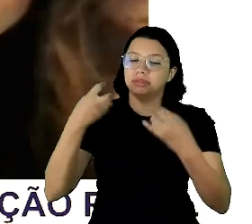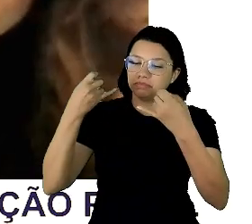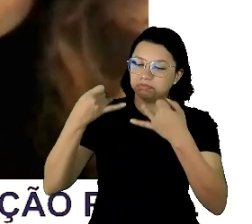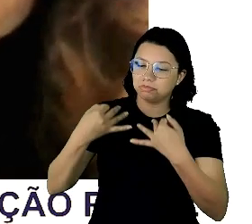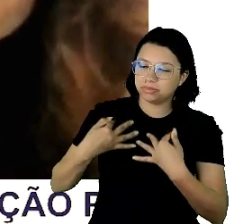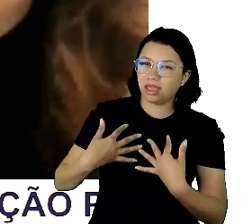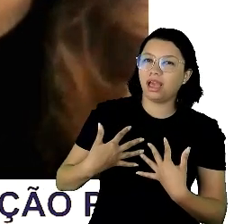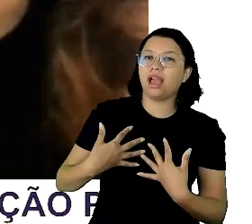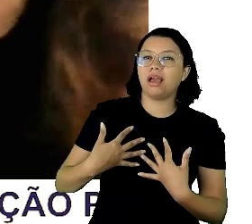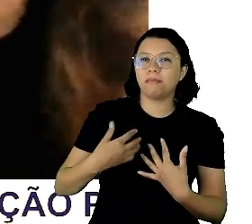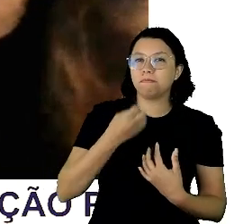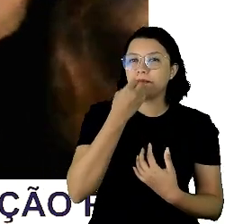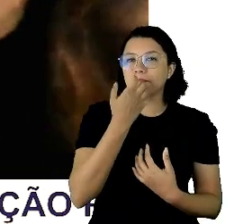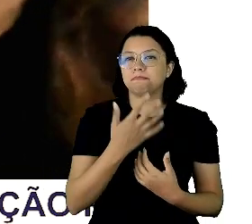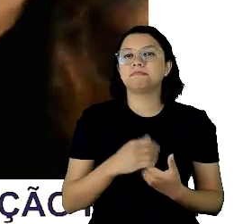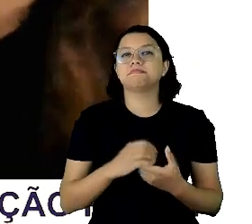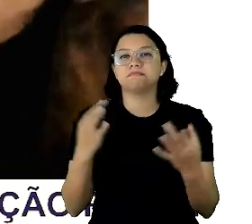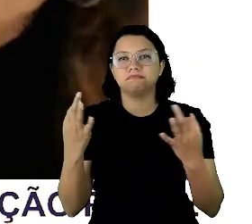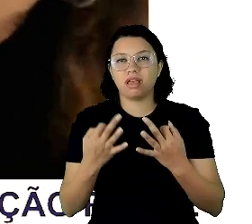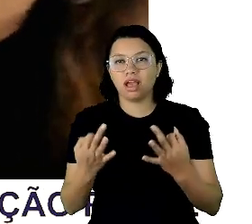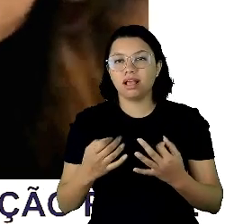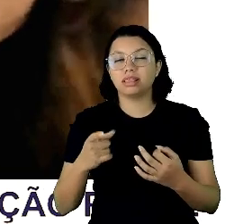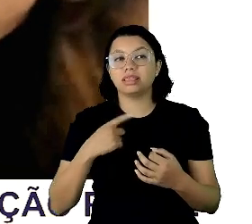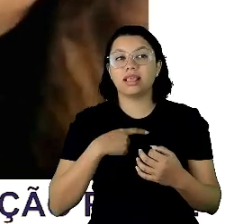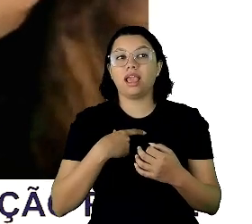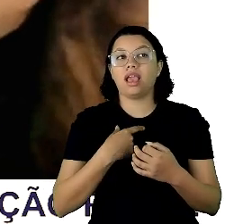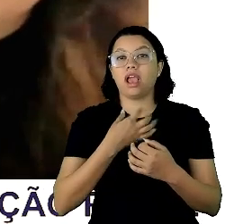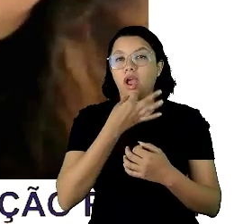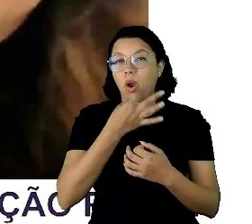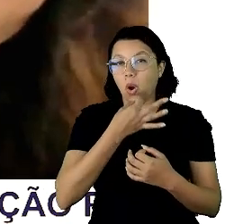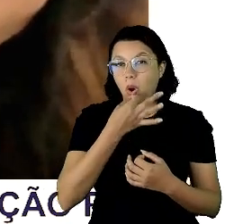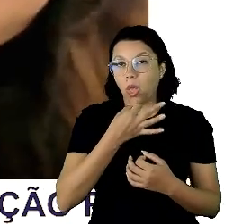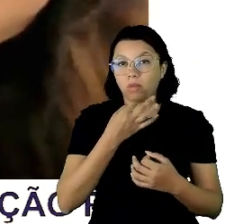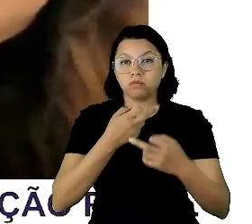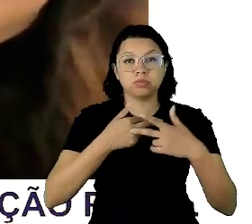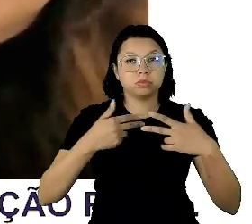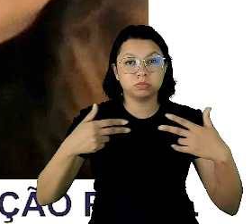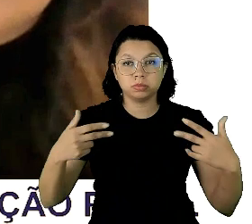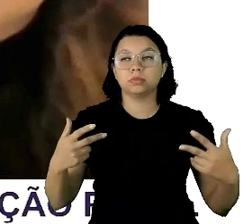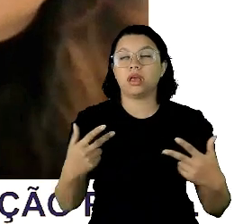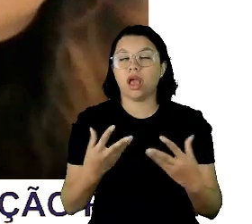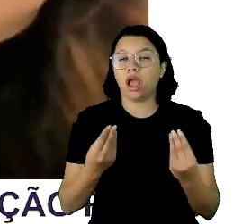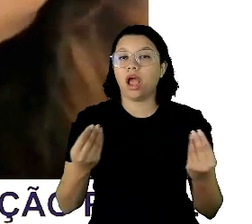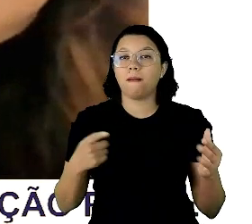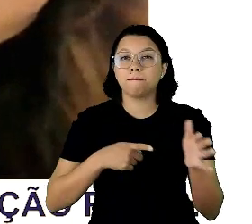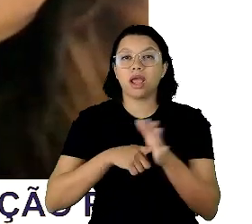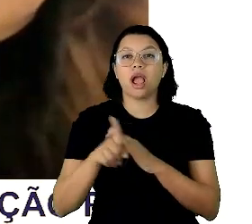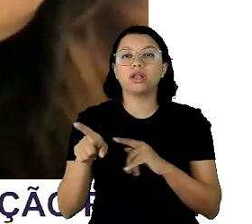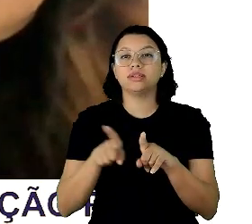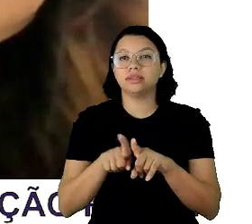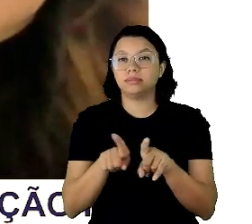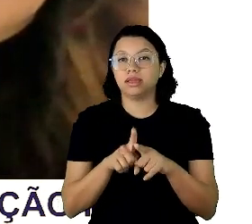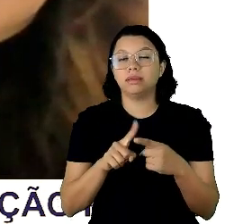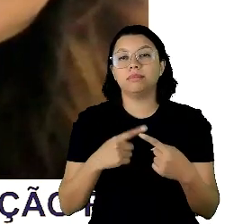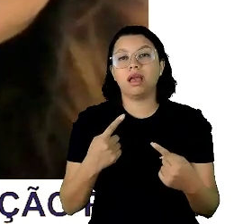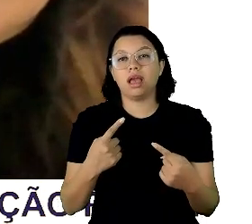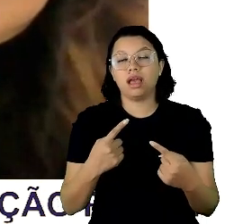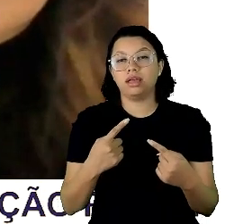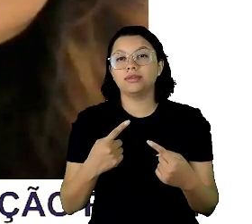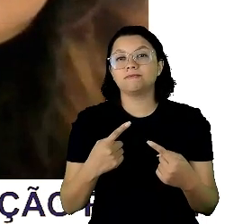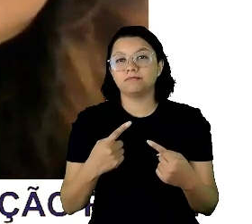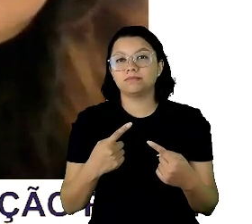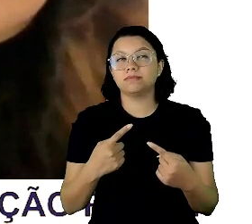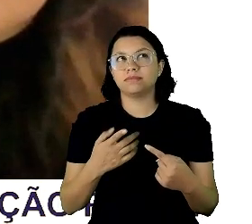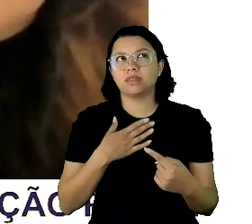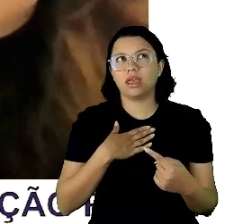Temos vários comentários no chat, perguntas também, mas uma questão que eu gostaria,